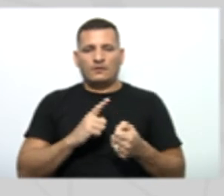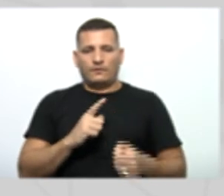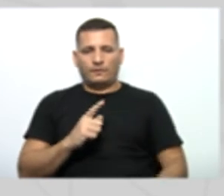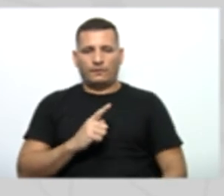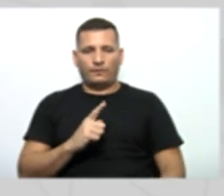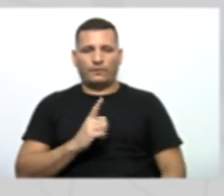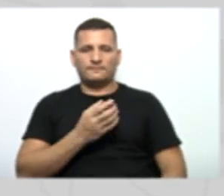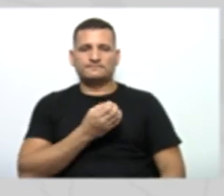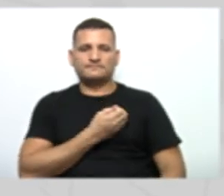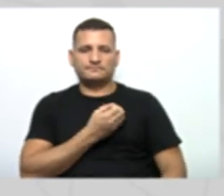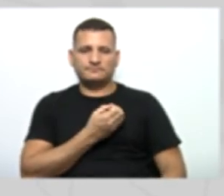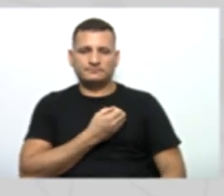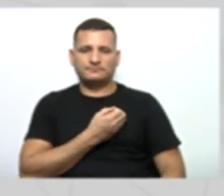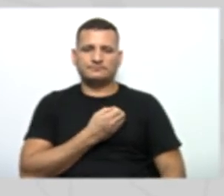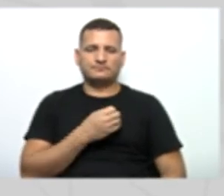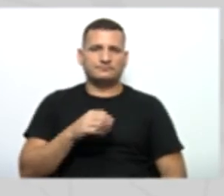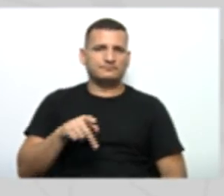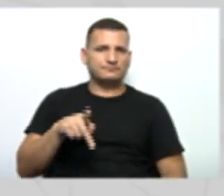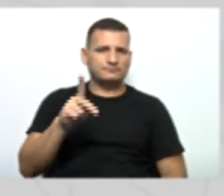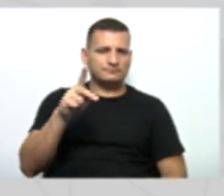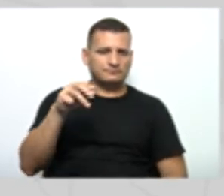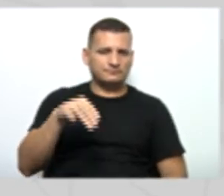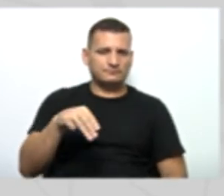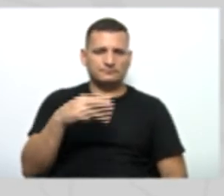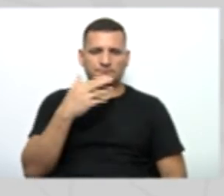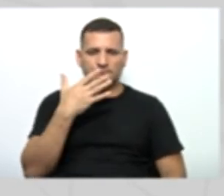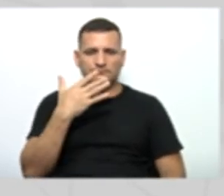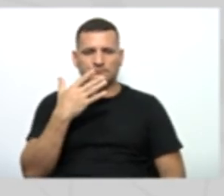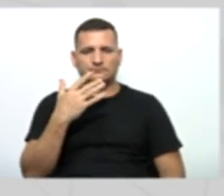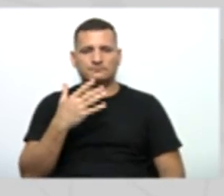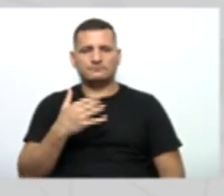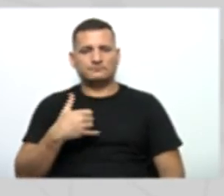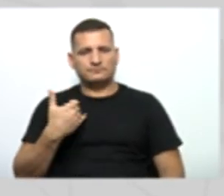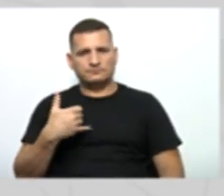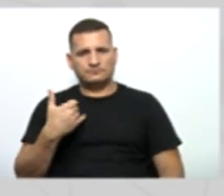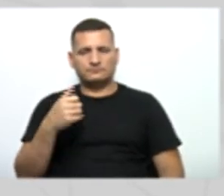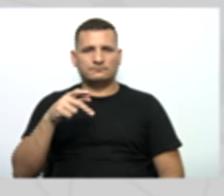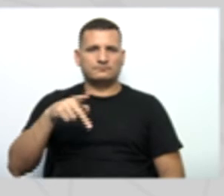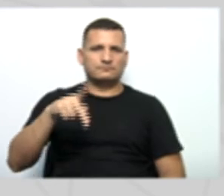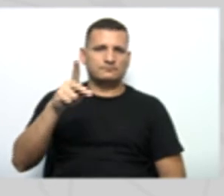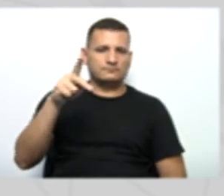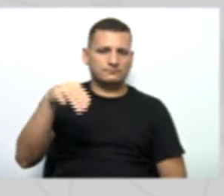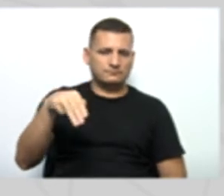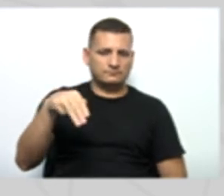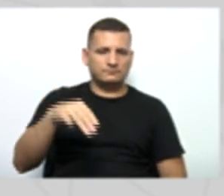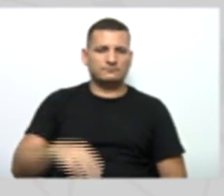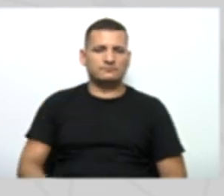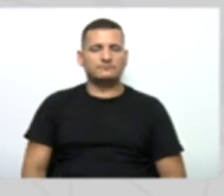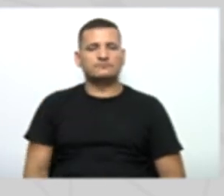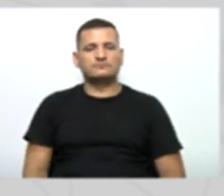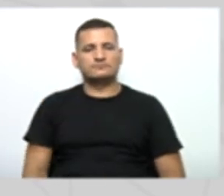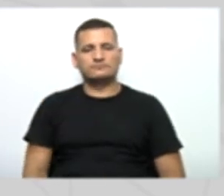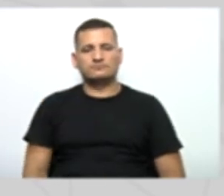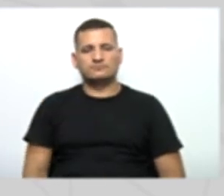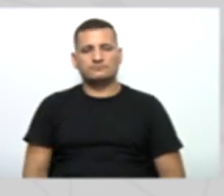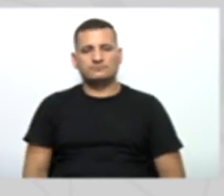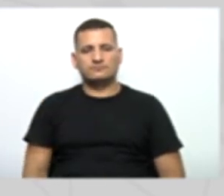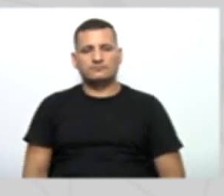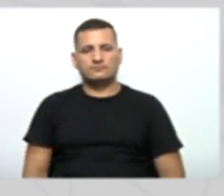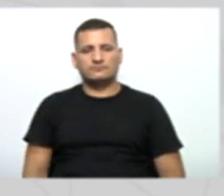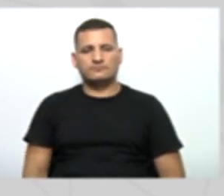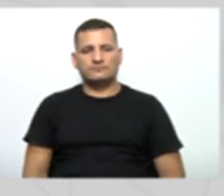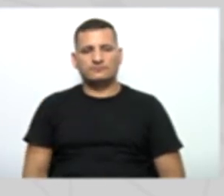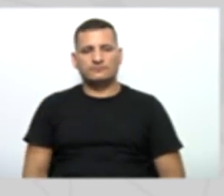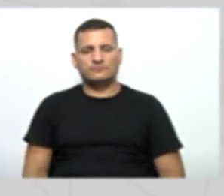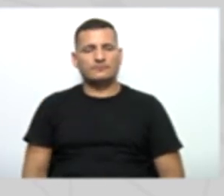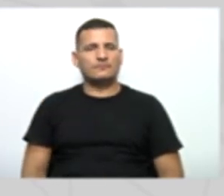foi o chassi, a placa, cor, ano, quilometragem. Ah, Luiz, eu posso colocar mais atributos